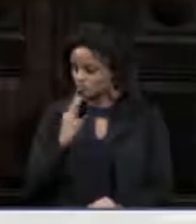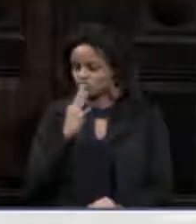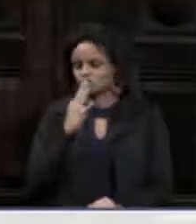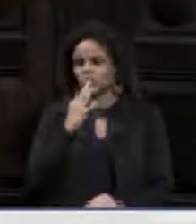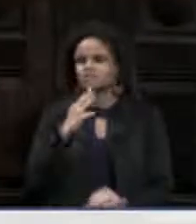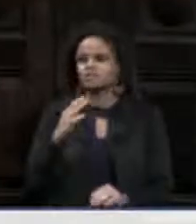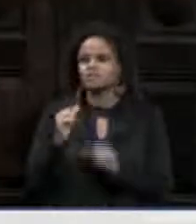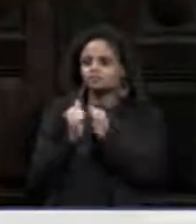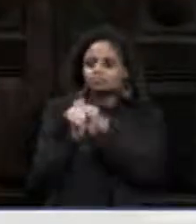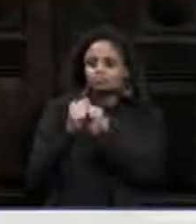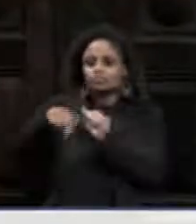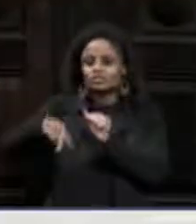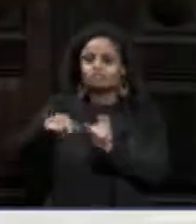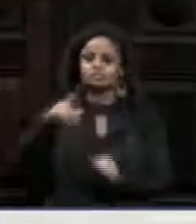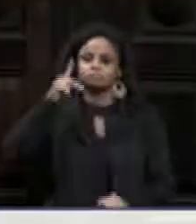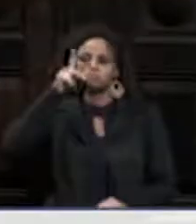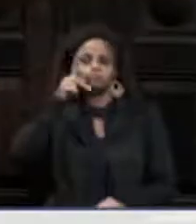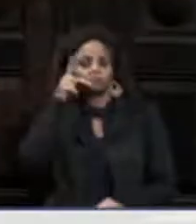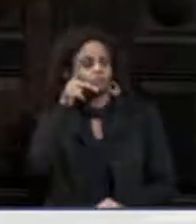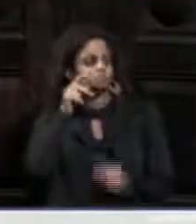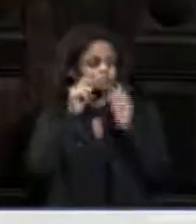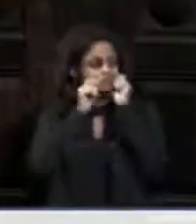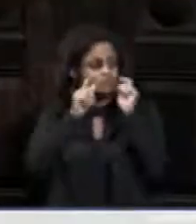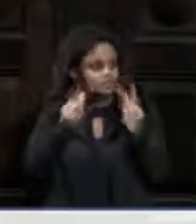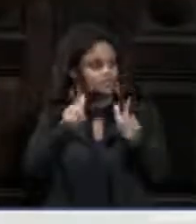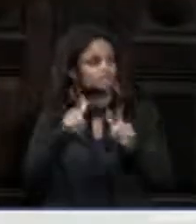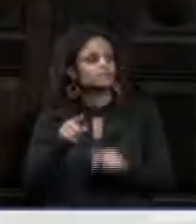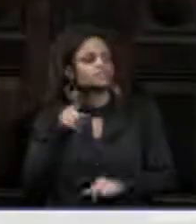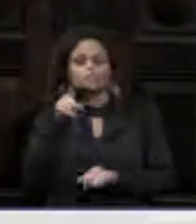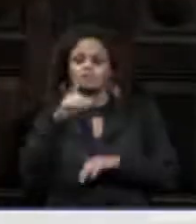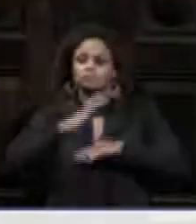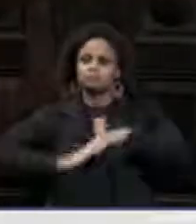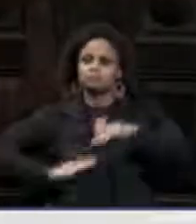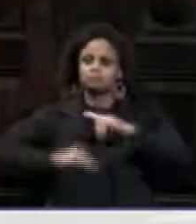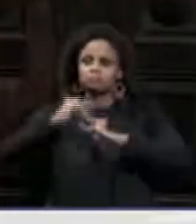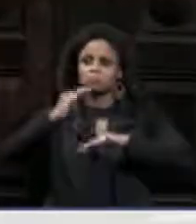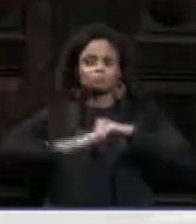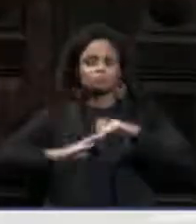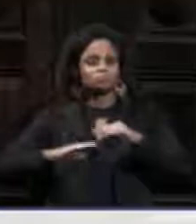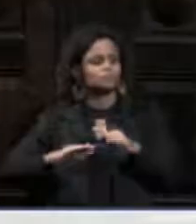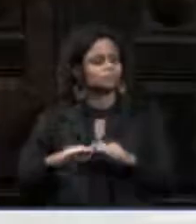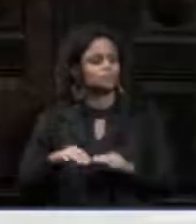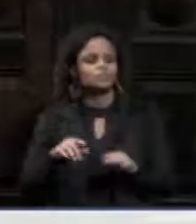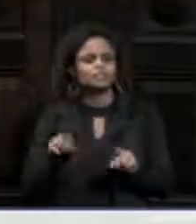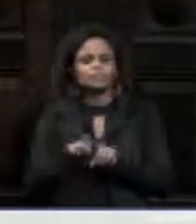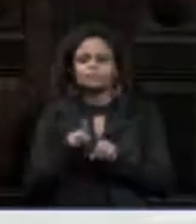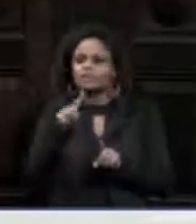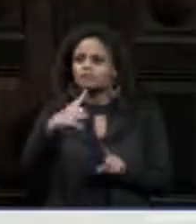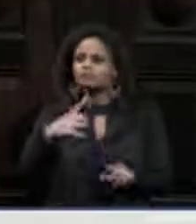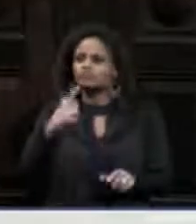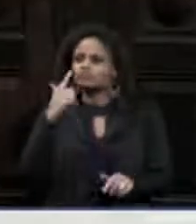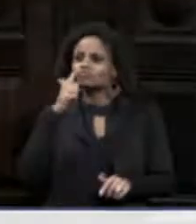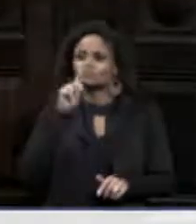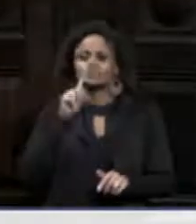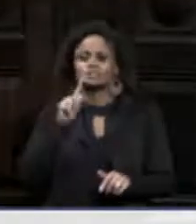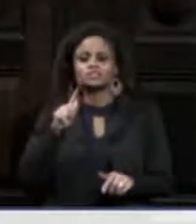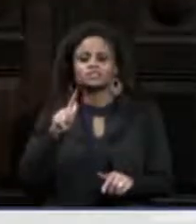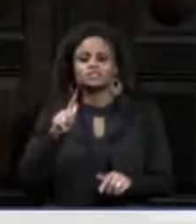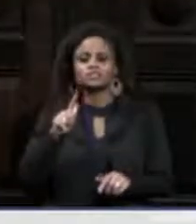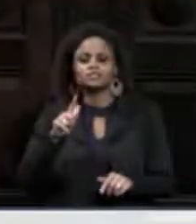neste parlamento, capaz de indignar-se e manifestar a sua